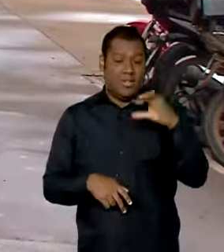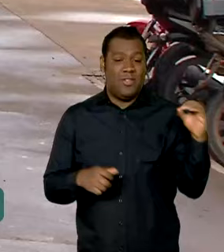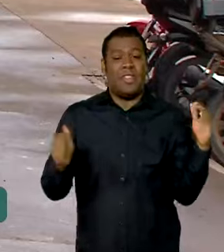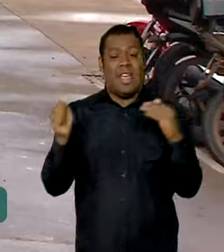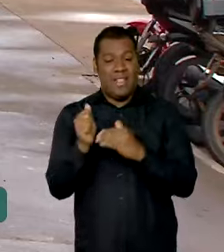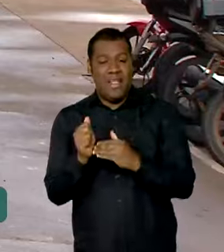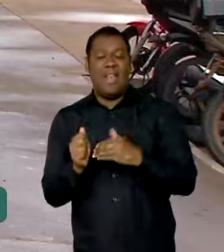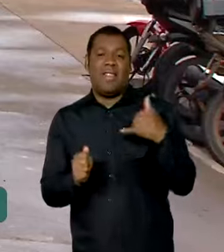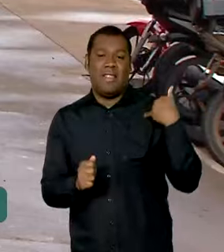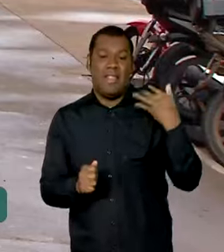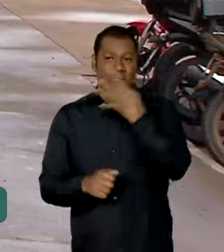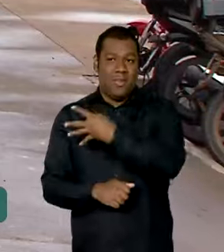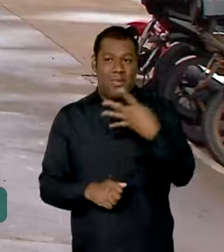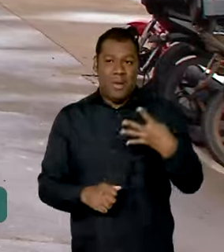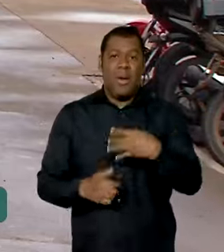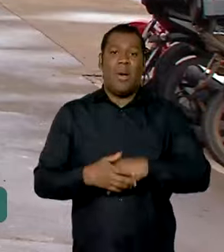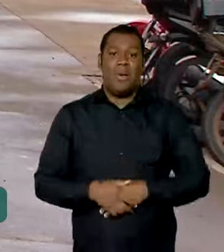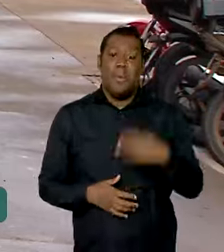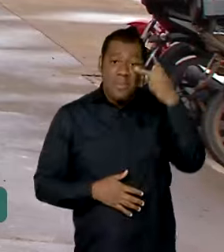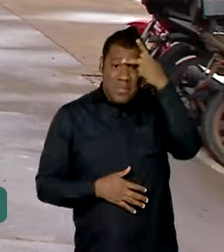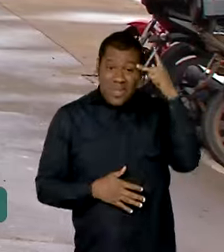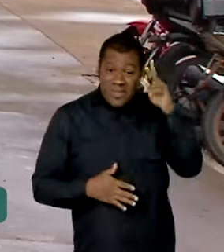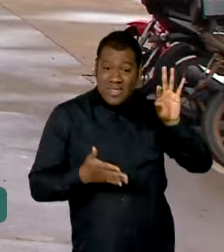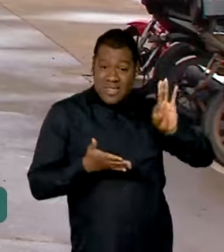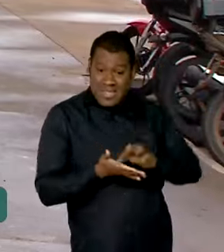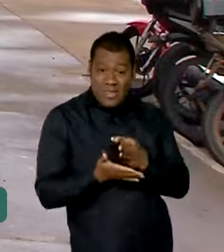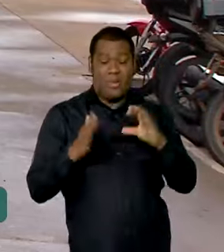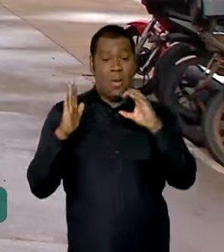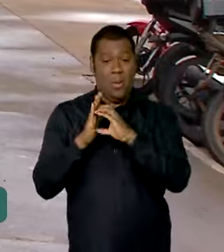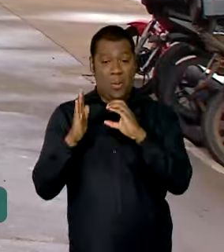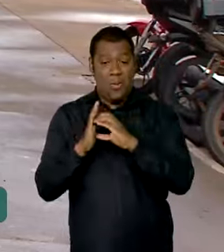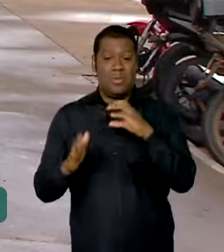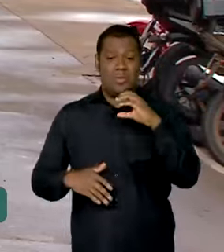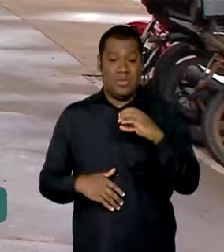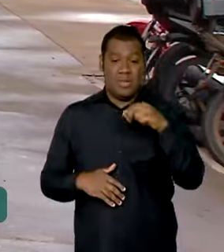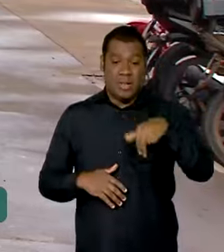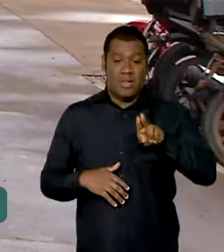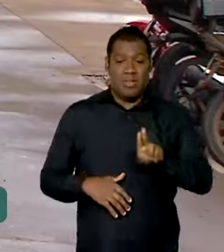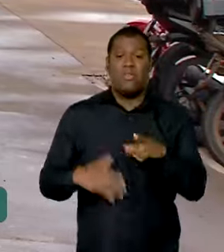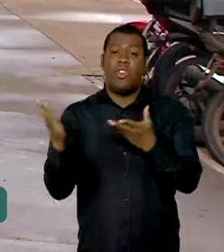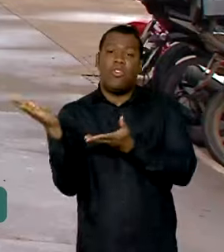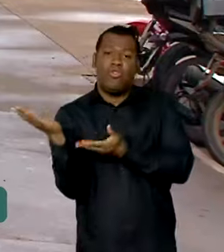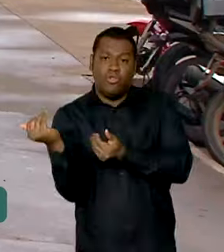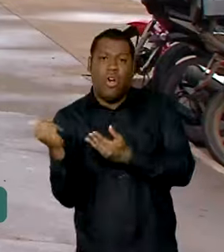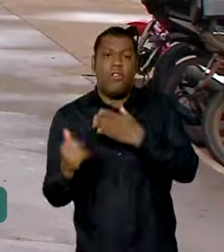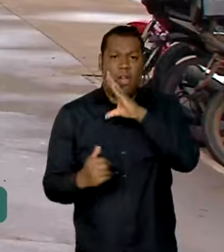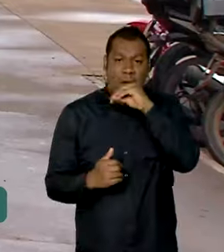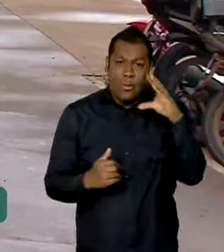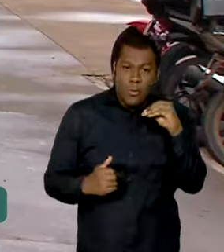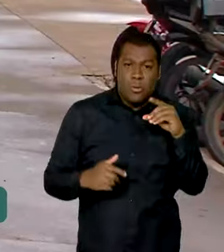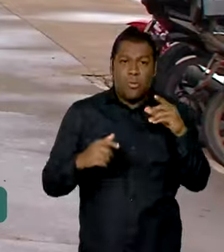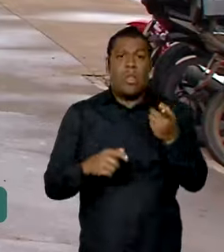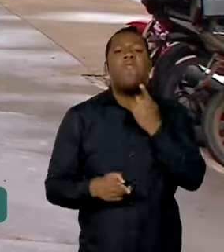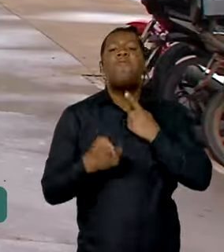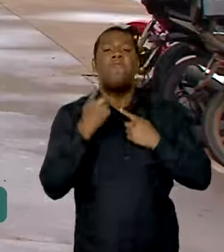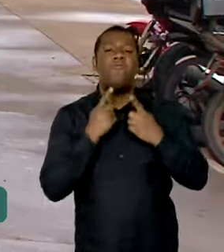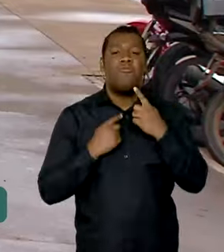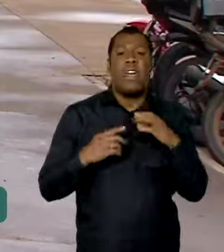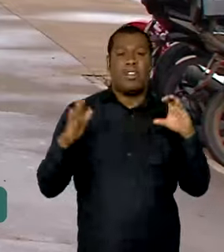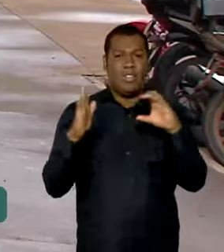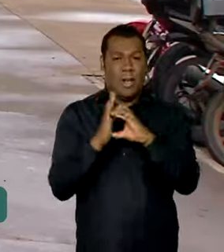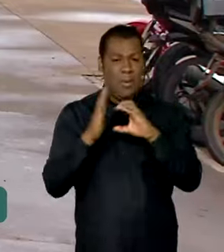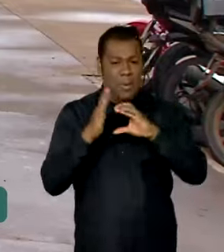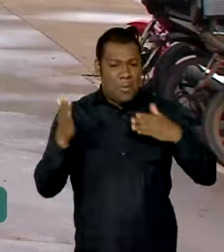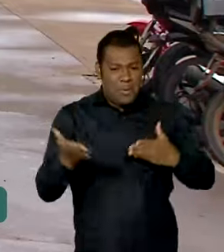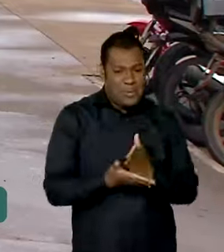maioria dos inscritos no concurso público unificado. E esse interesse dos jovens adultos de entrar para o Serviço Público Federal